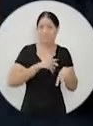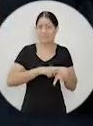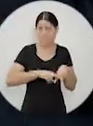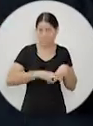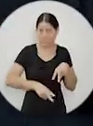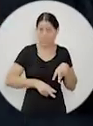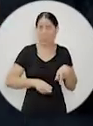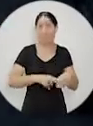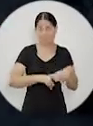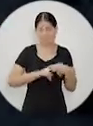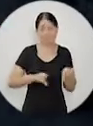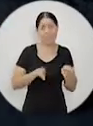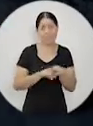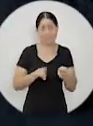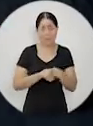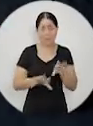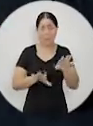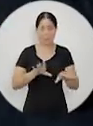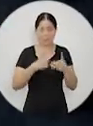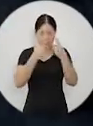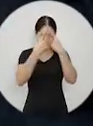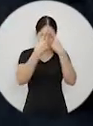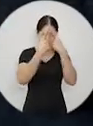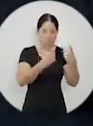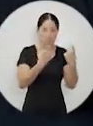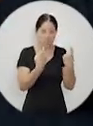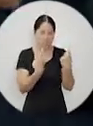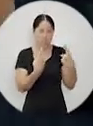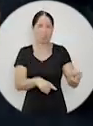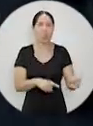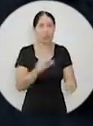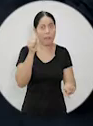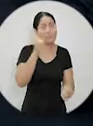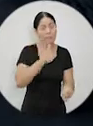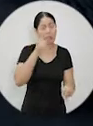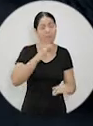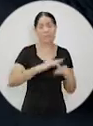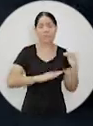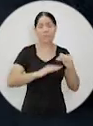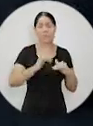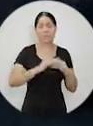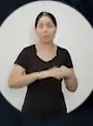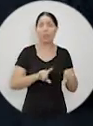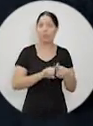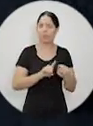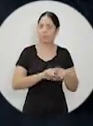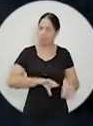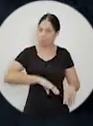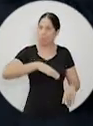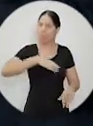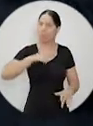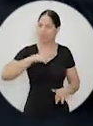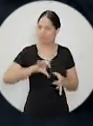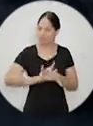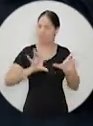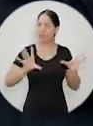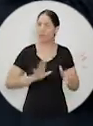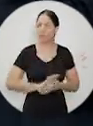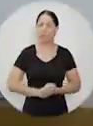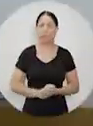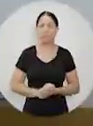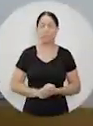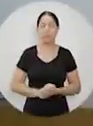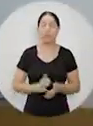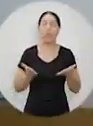assim, sexista, de gênero, que agride muito a mulher que profissionalmente tem coragem de fazer o seu trabalho com independência.